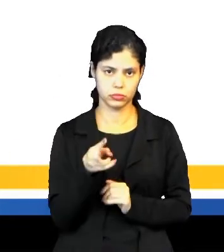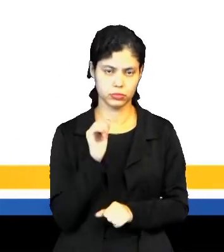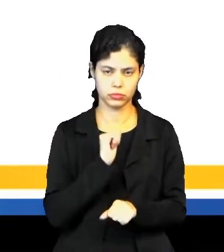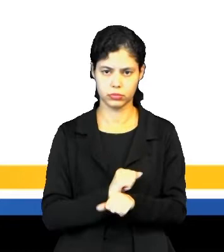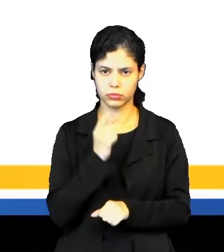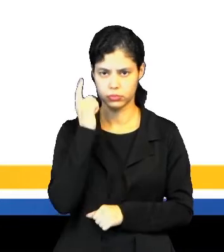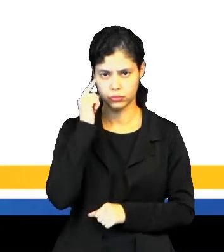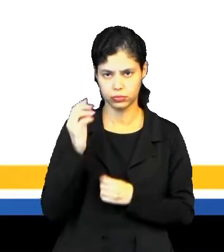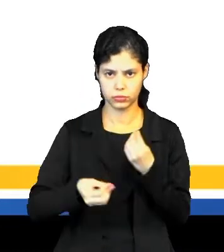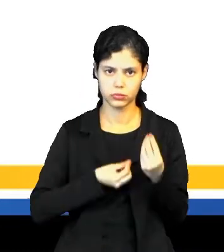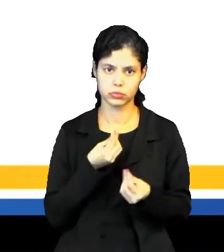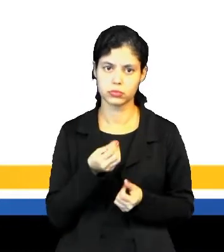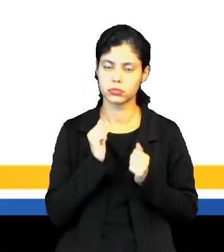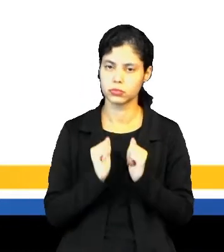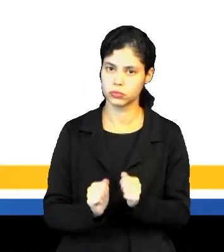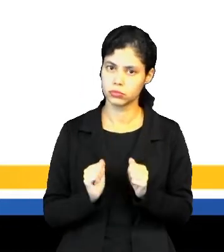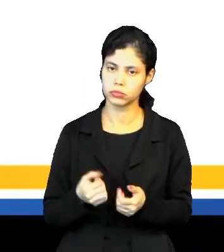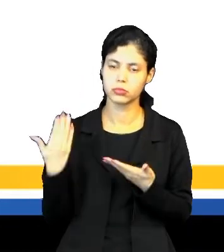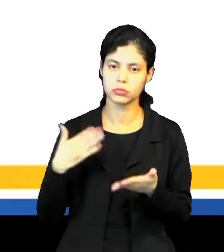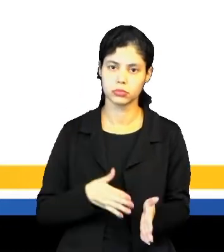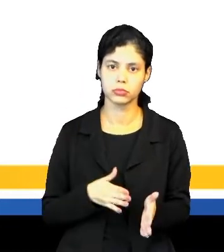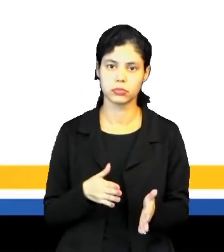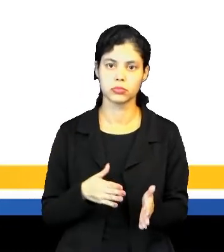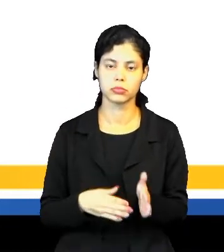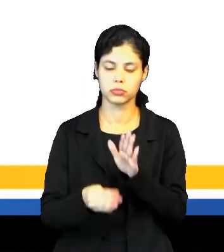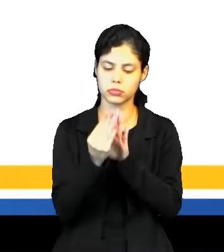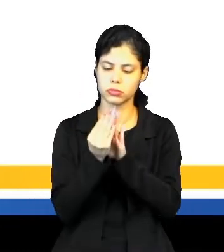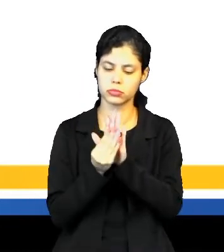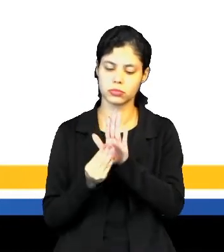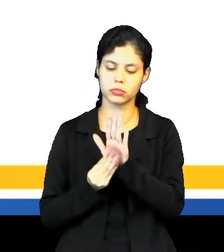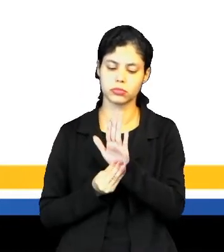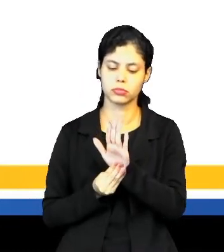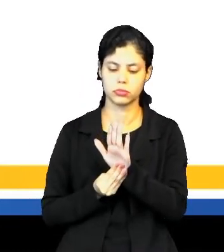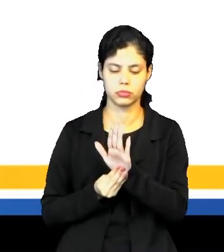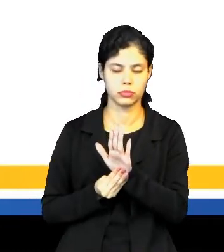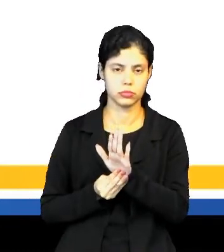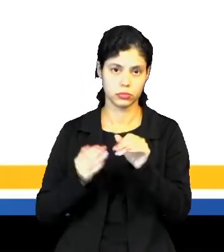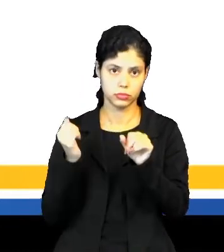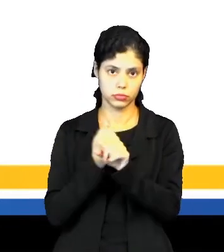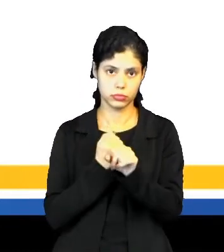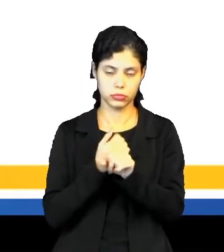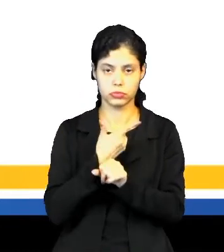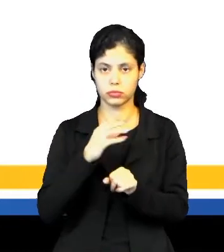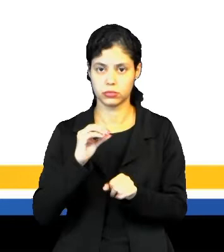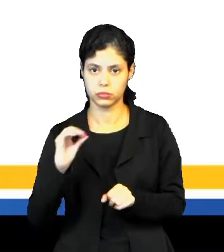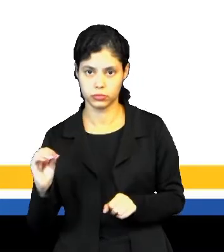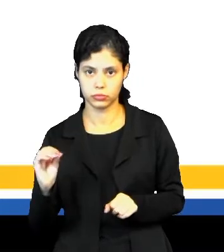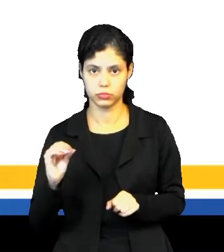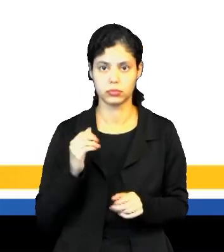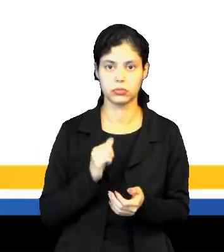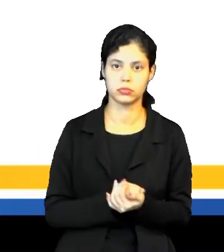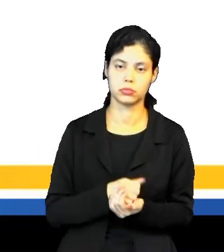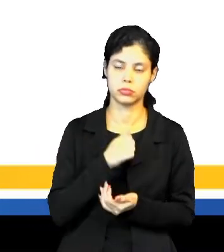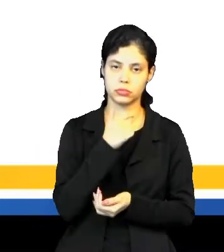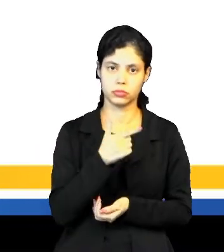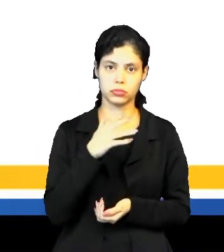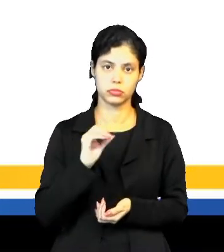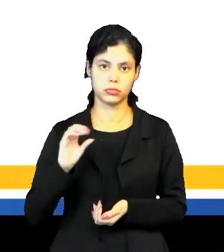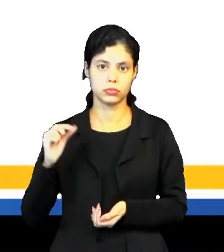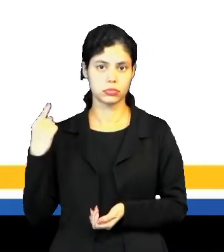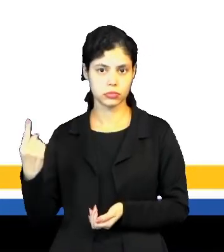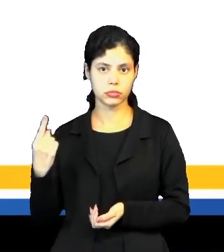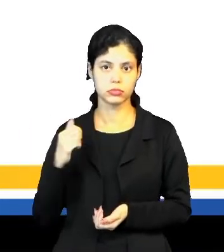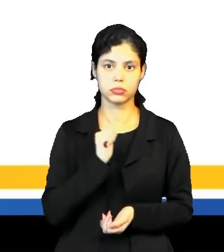para pensar como nós podemos chegar a esse denominador, né? O ano 2000, o ano 2021, a que séculos